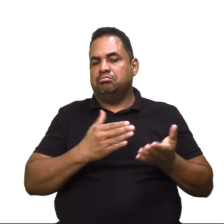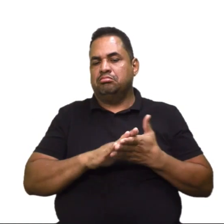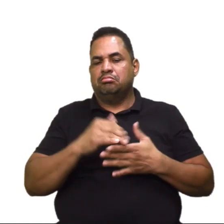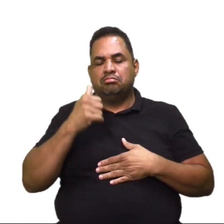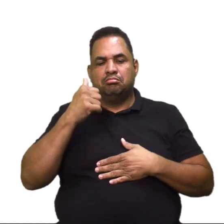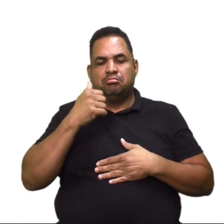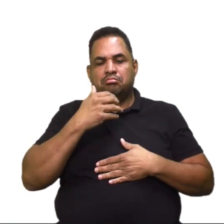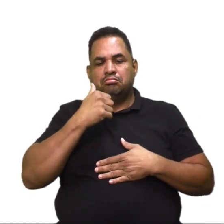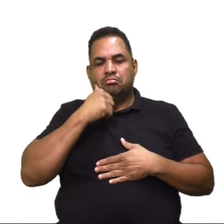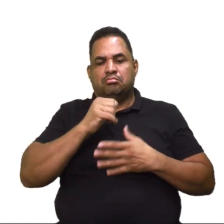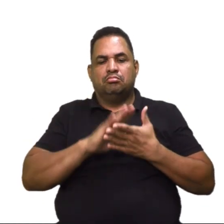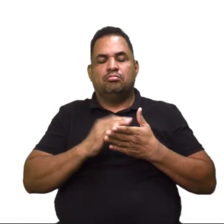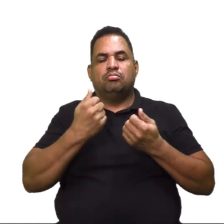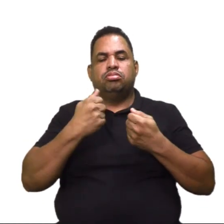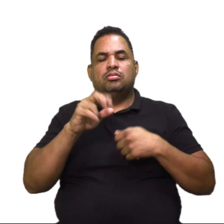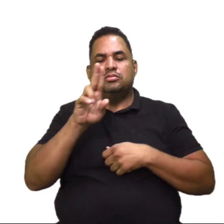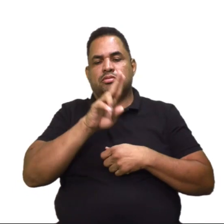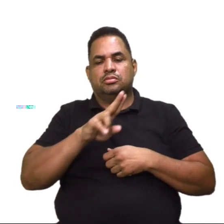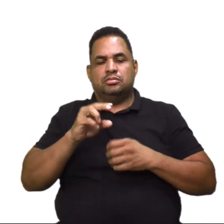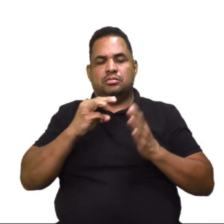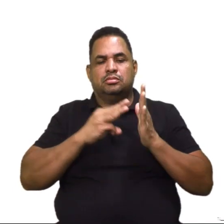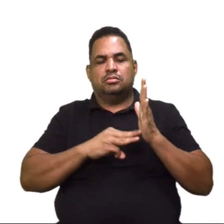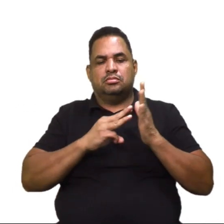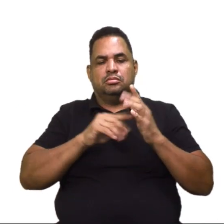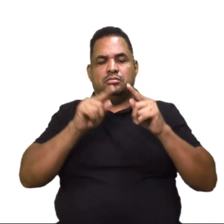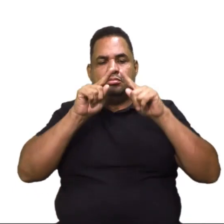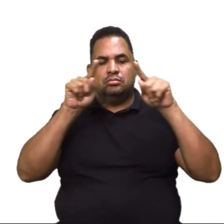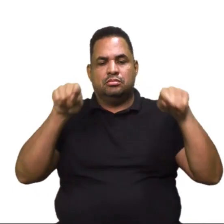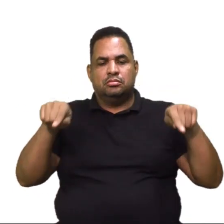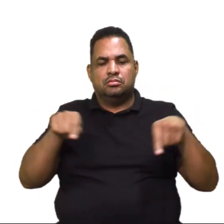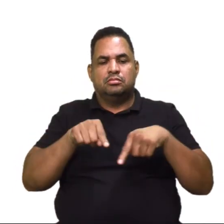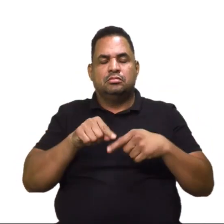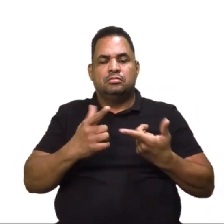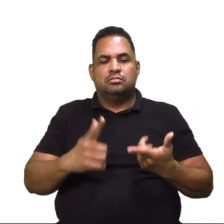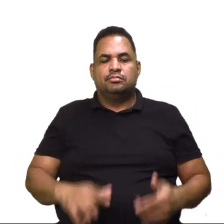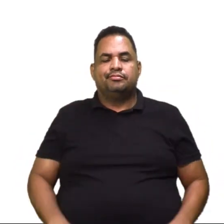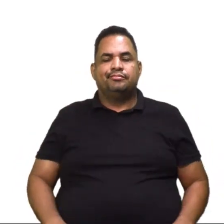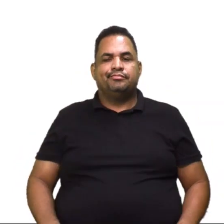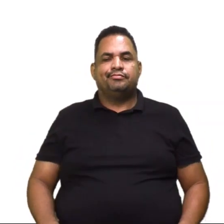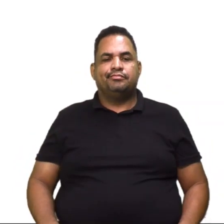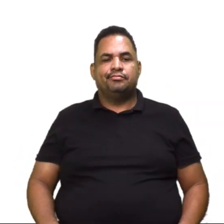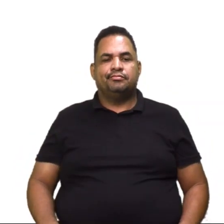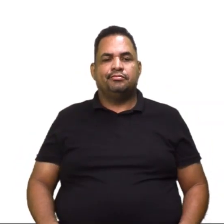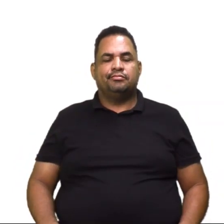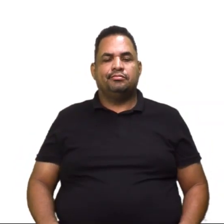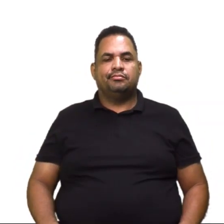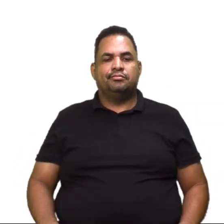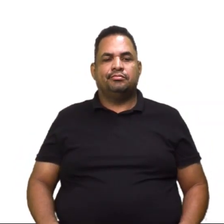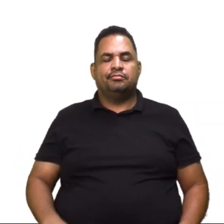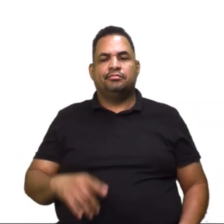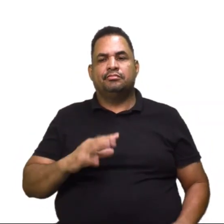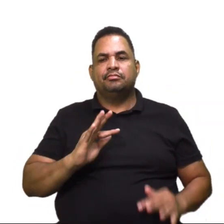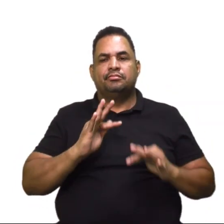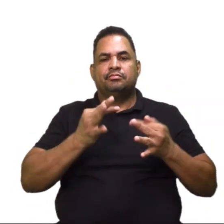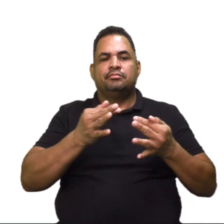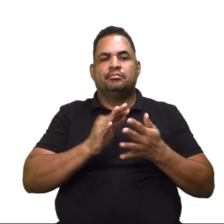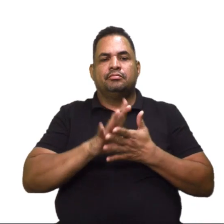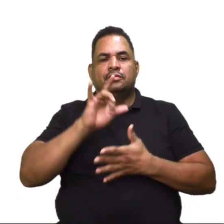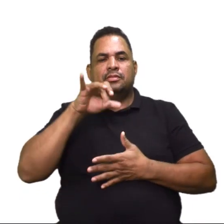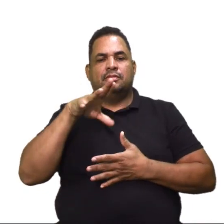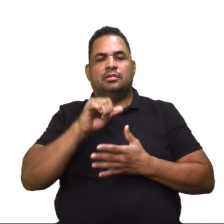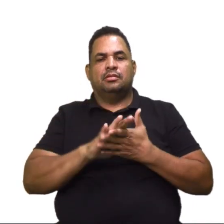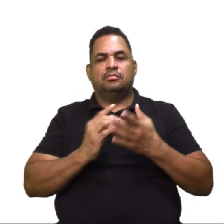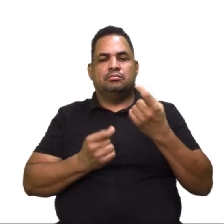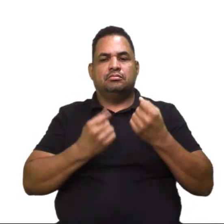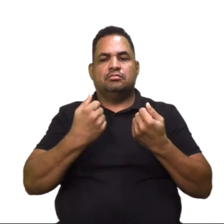método de tabelinha para evitar. Não é qualquer mulher, só as mulheres com ciclo regular, tá? Aí nós temos os últimos. A laqueadura, em